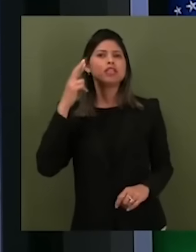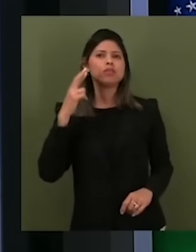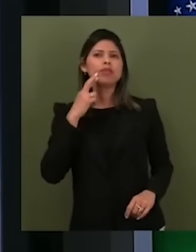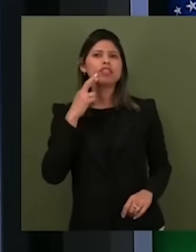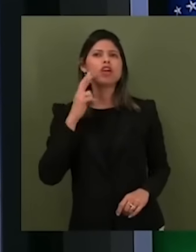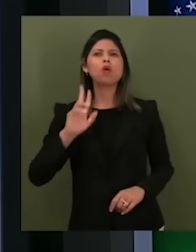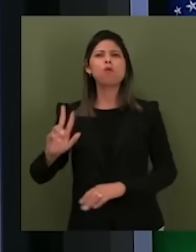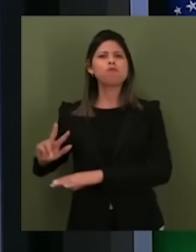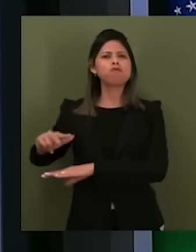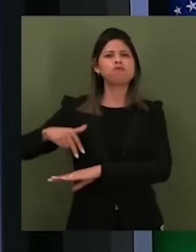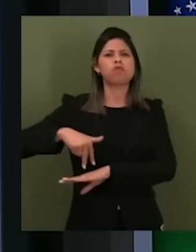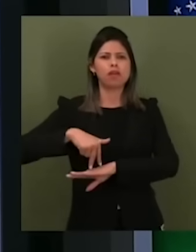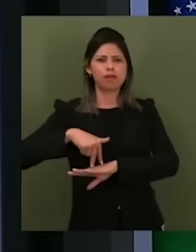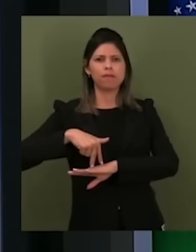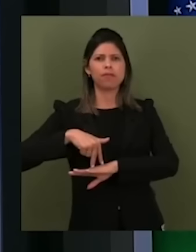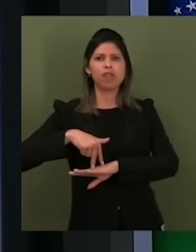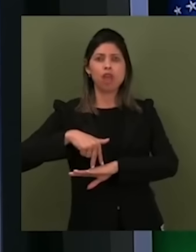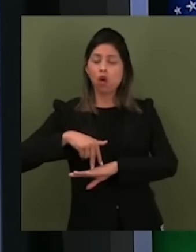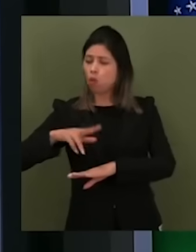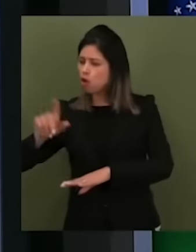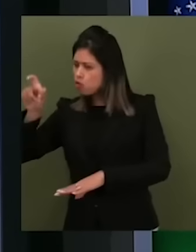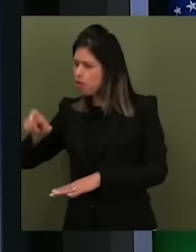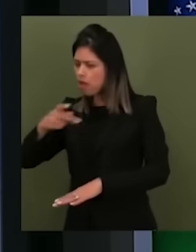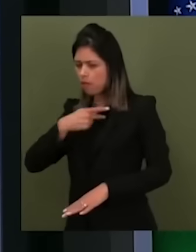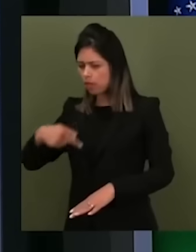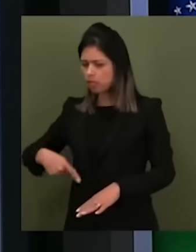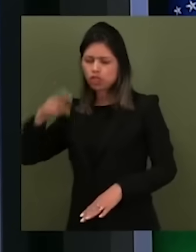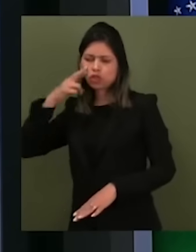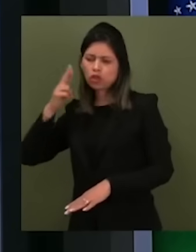se levantou da cadeira. Ao se levantar da cadeira,